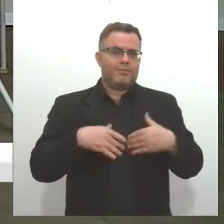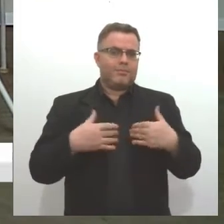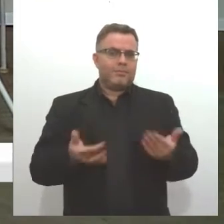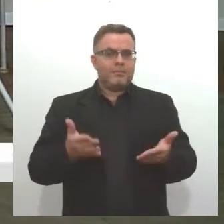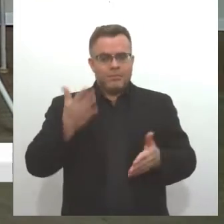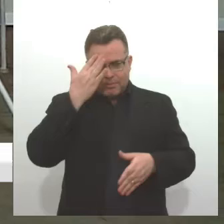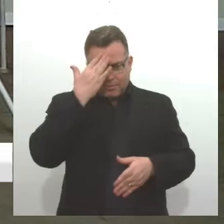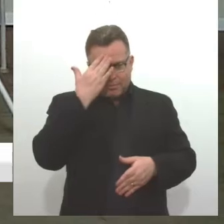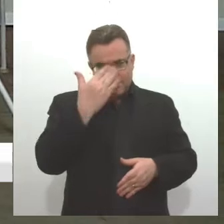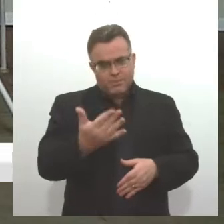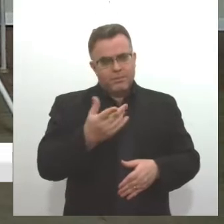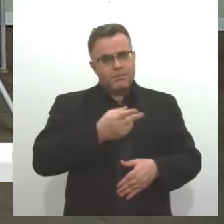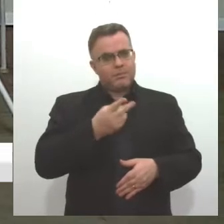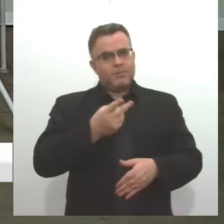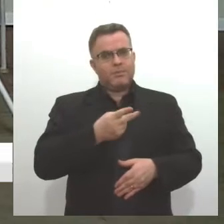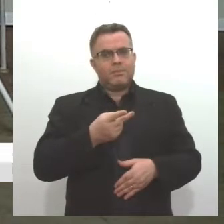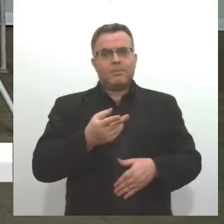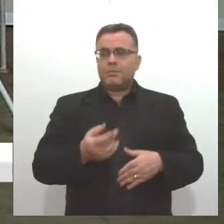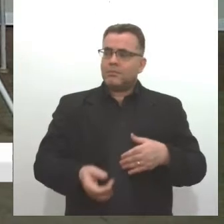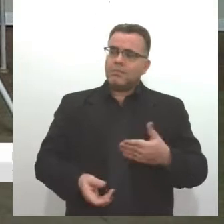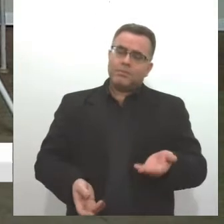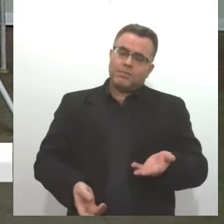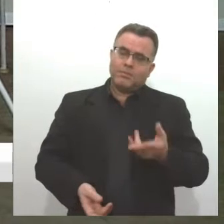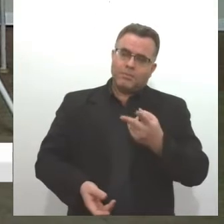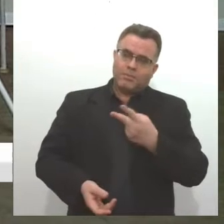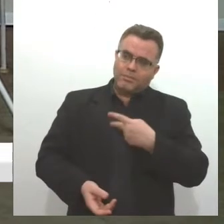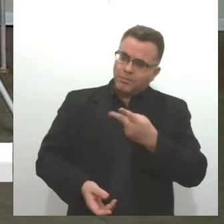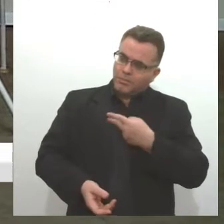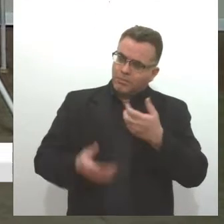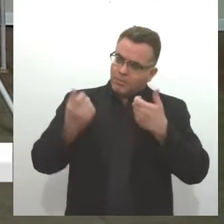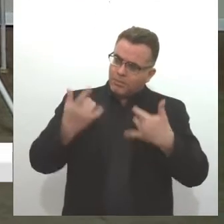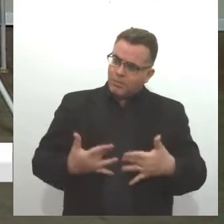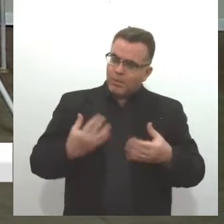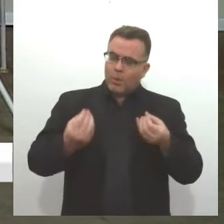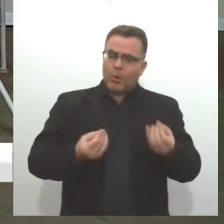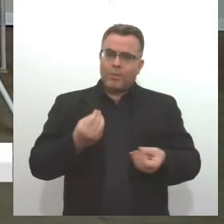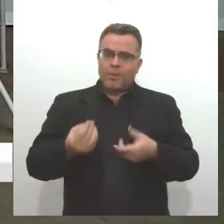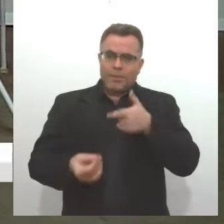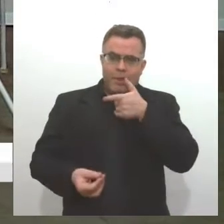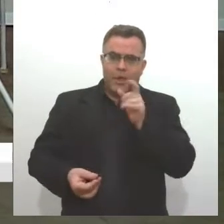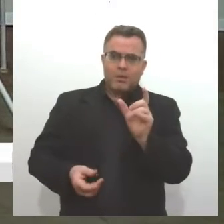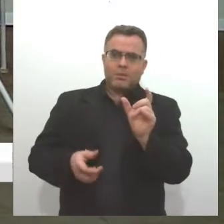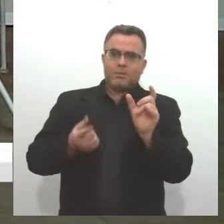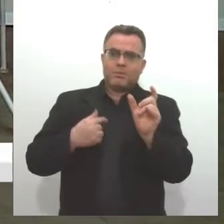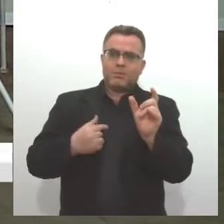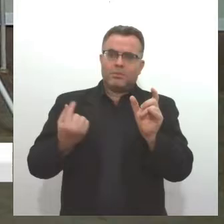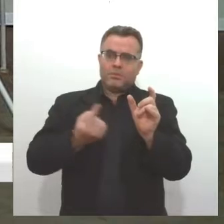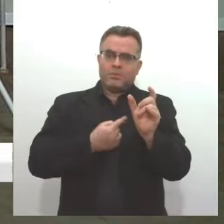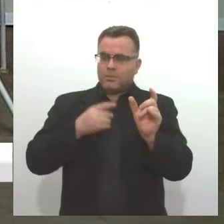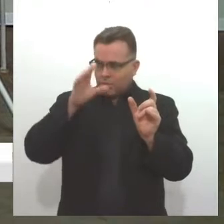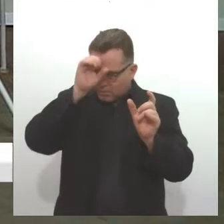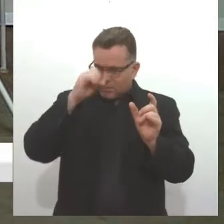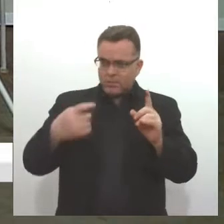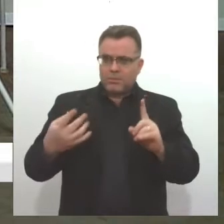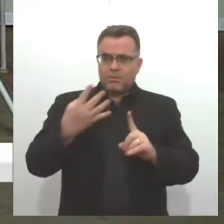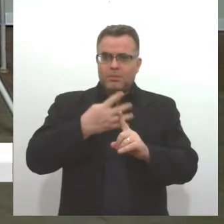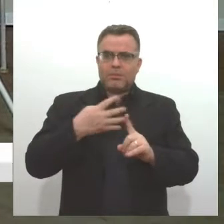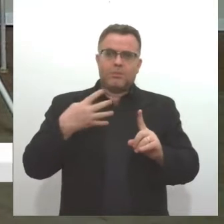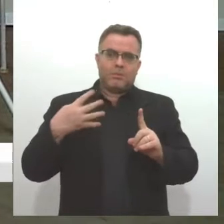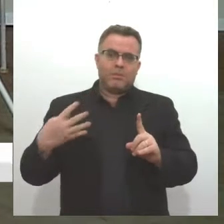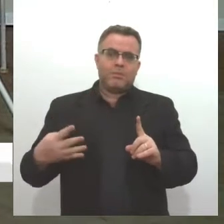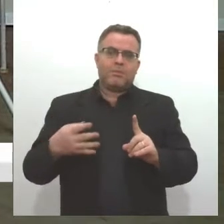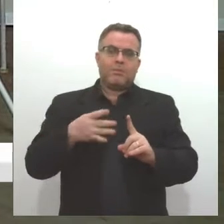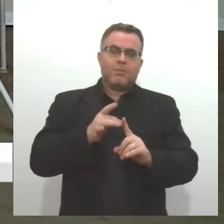Obrigada pela ajuda com o termo, viu, Tatiane? A gente tá aqui para aprender mesmo, LGBTfobia. Vamos